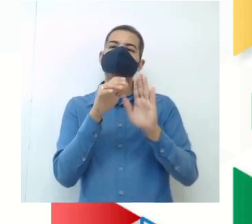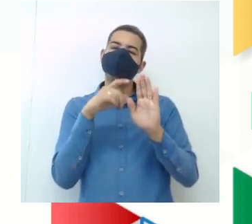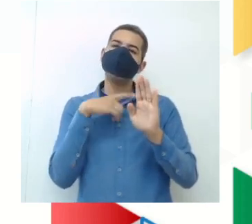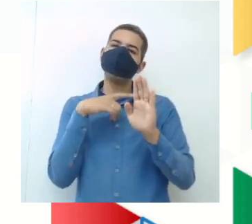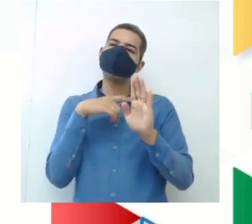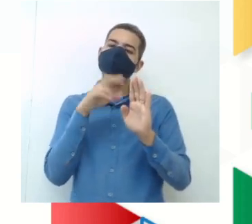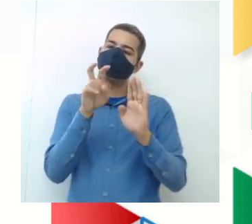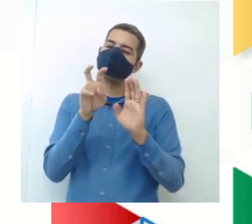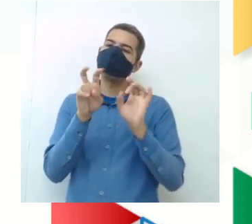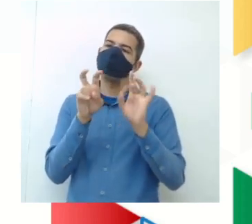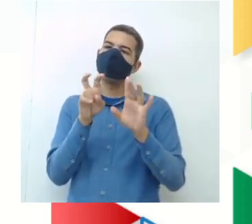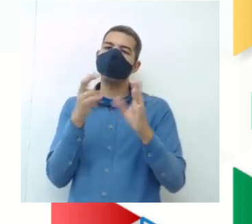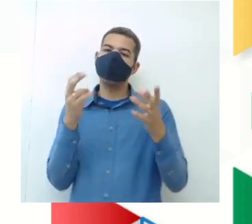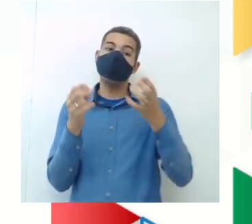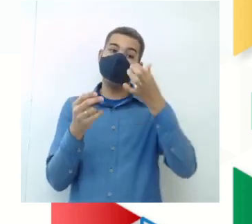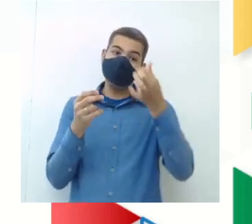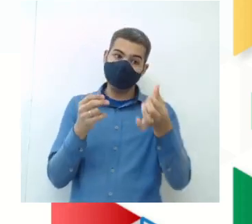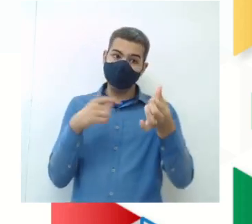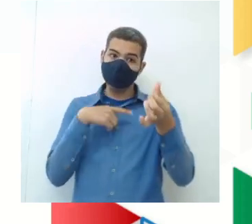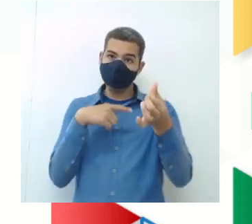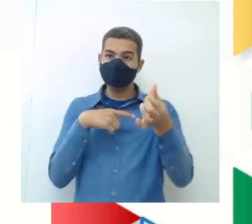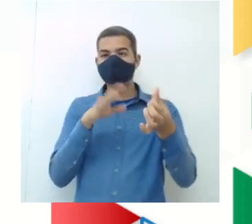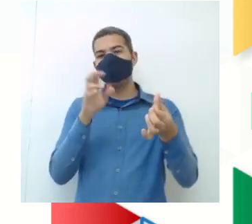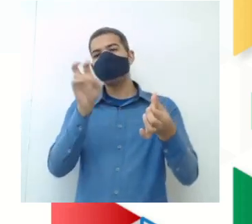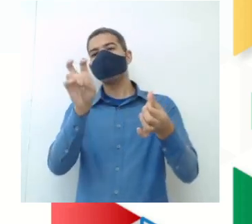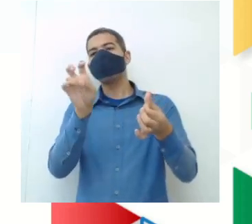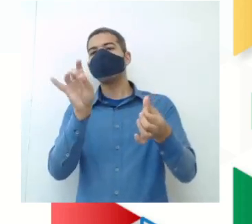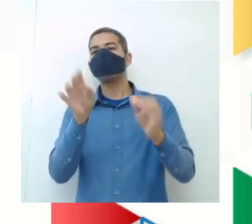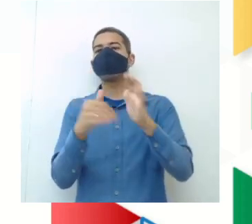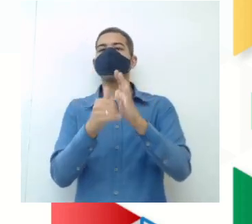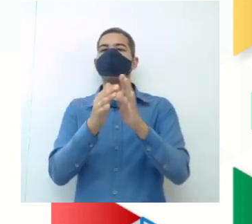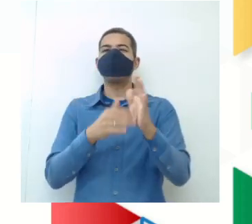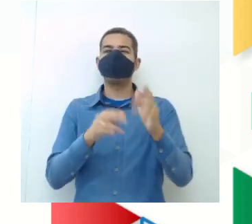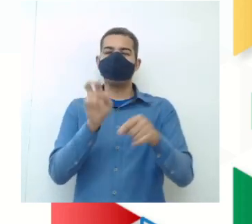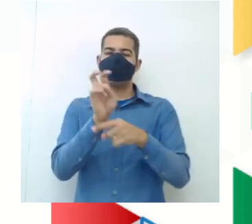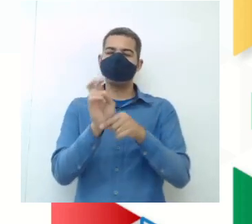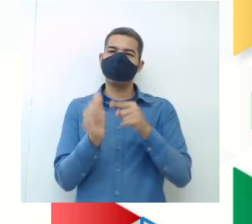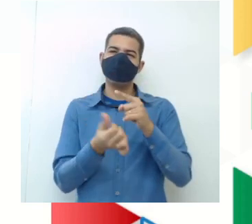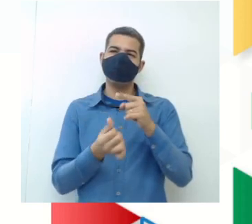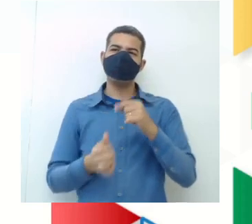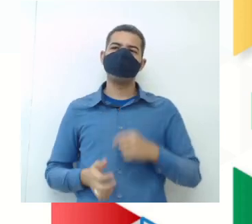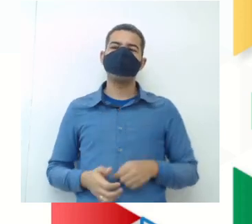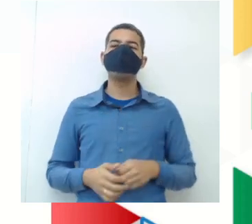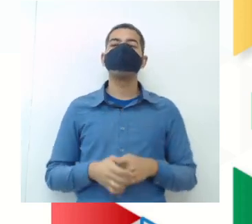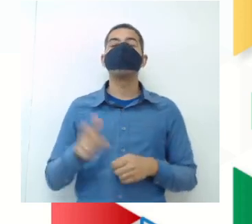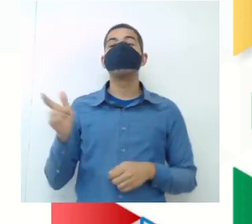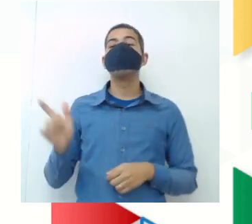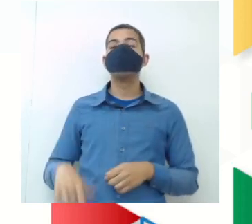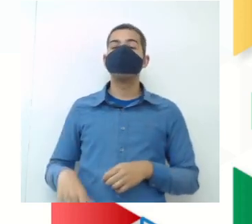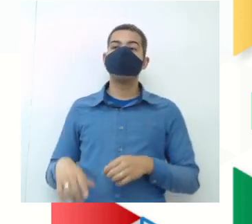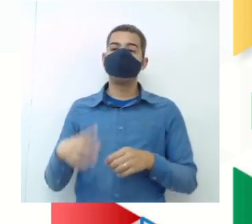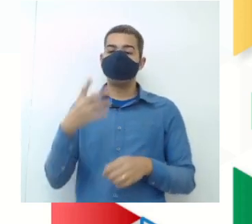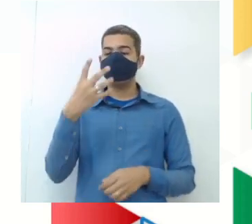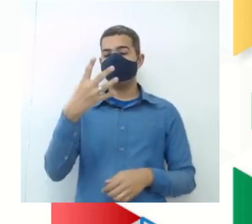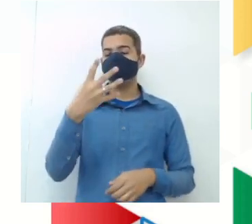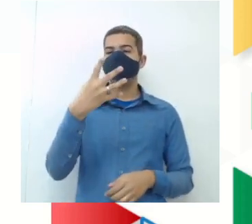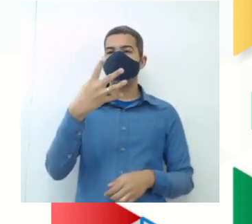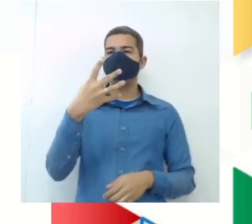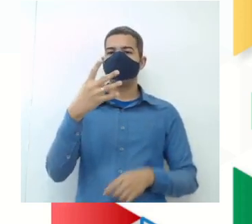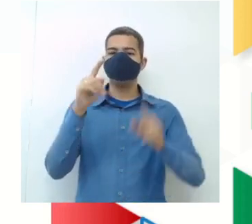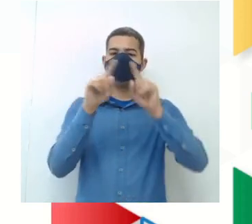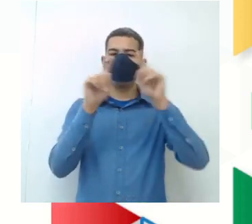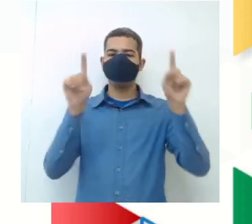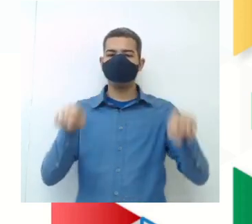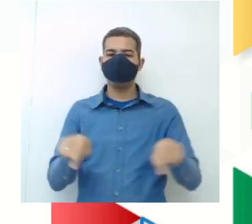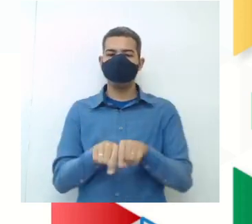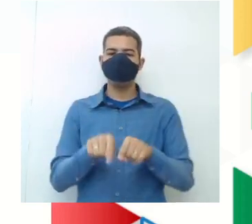as partes dessa figura são 6, então 5 de 6, tá bom? No 4, nesse quadrado que foi dividido